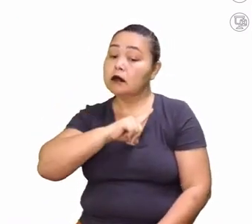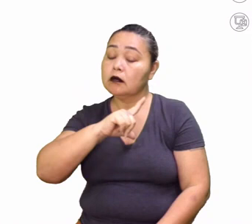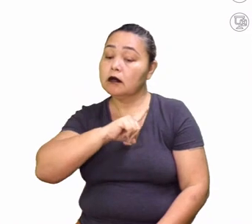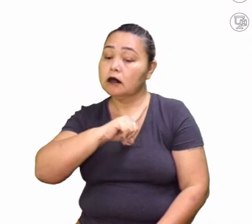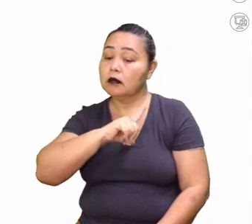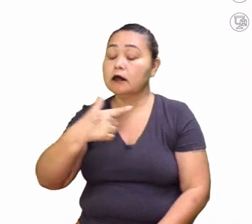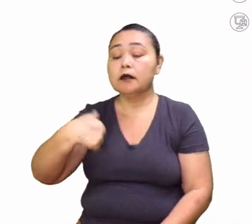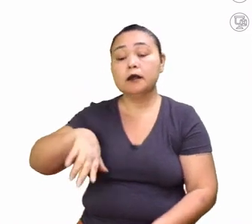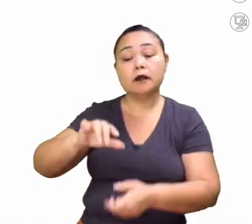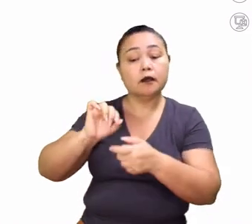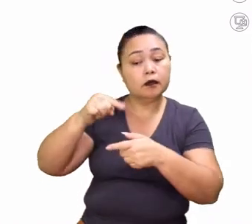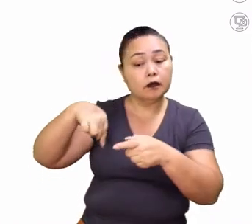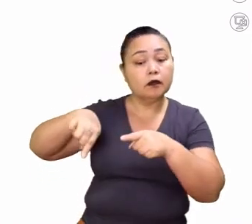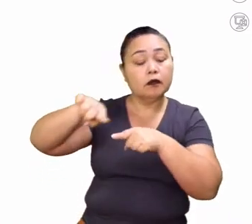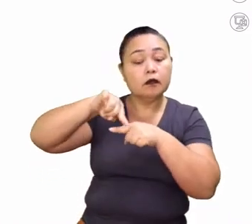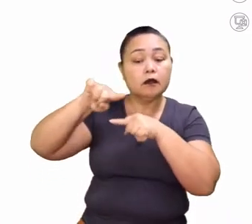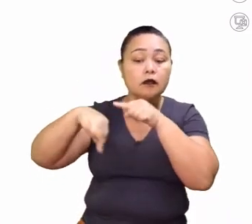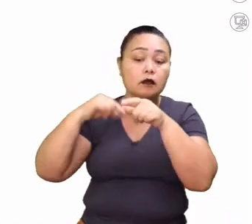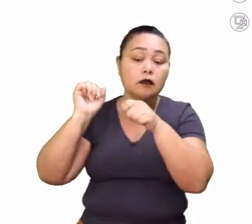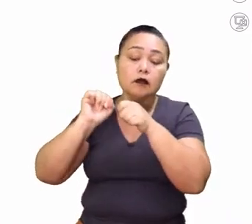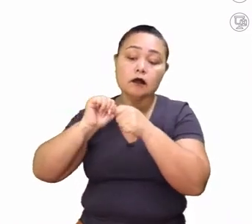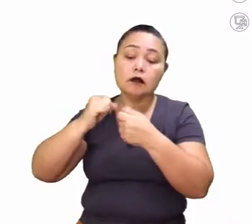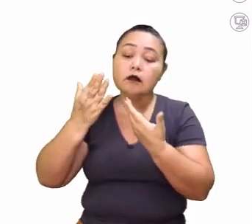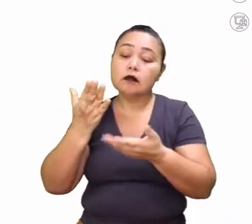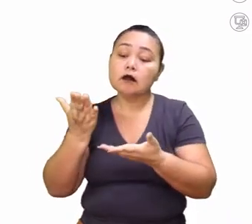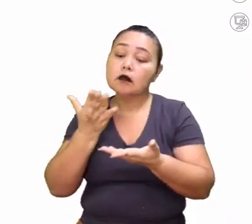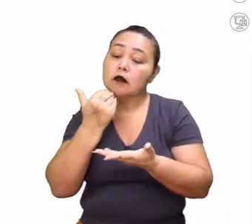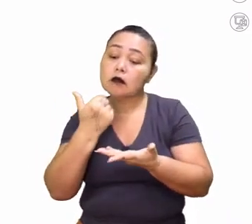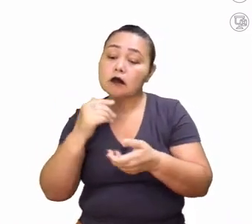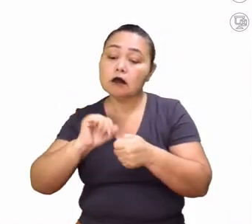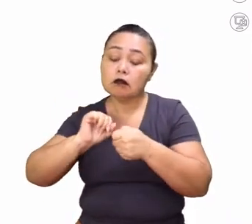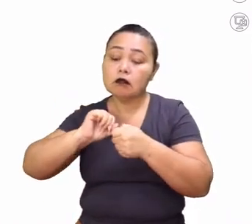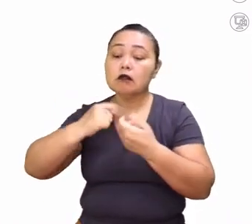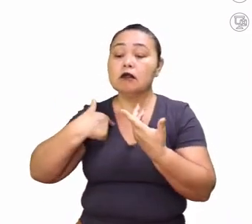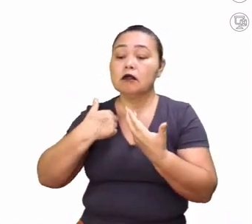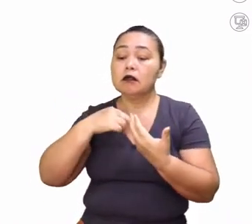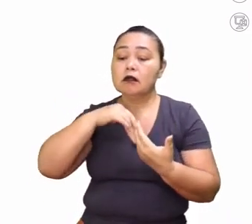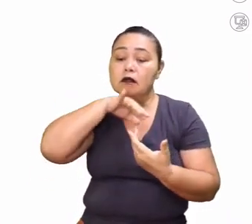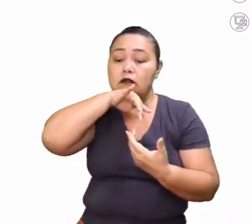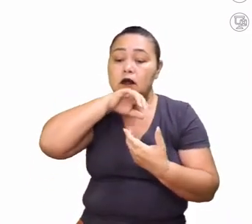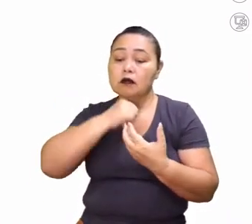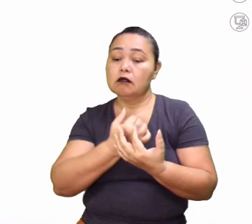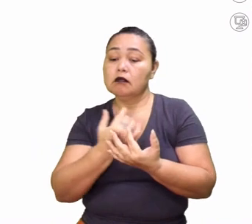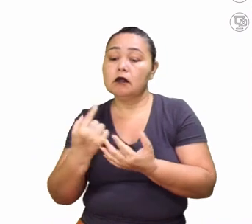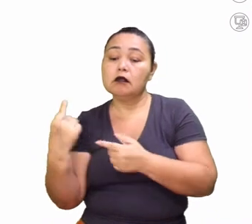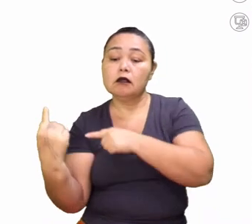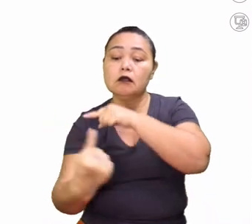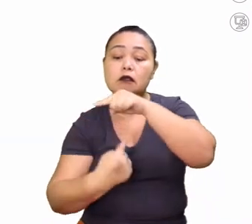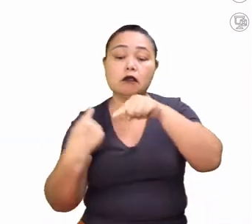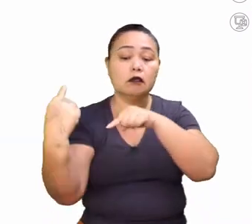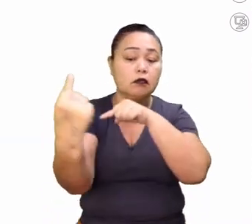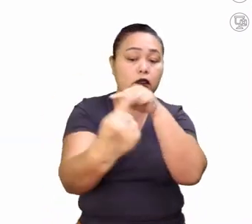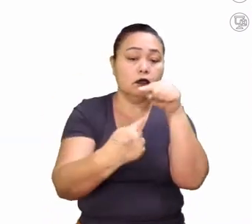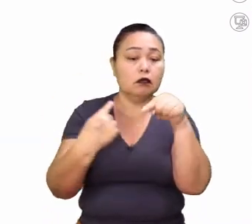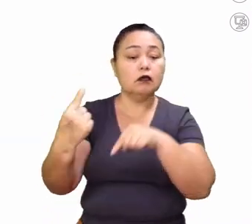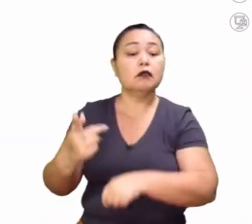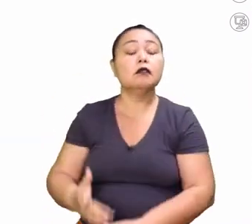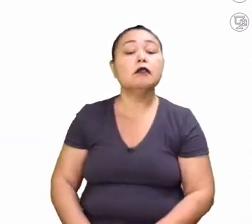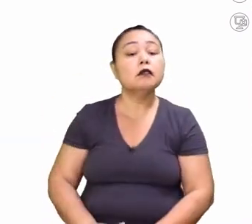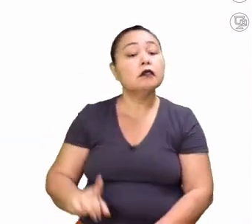alimento estragado vai ficar proliferando aí contaminar os outros alimentos que vai ficar só circulando